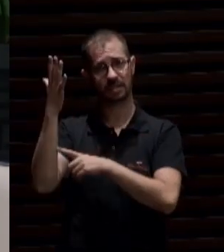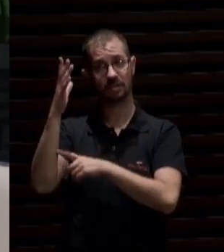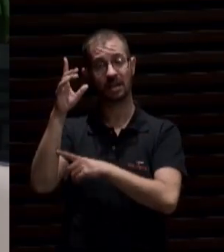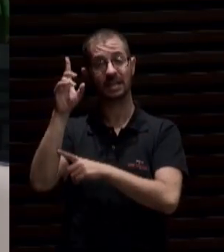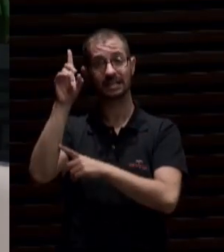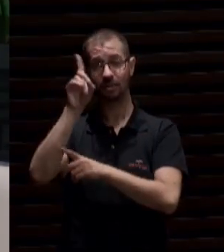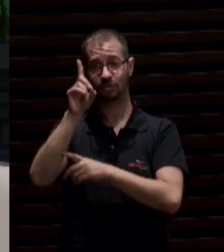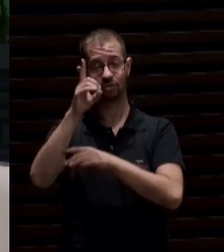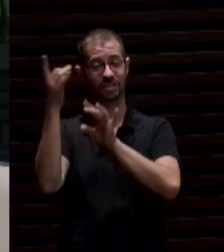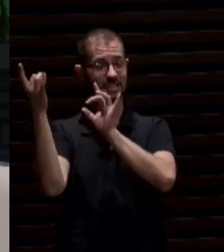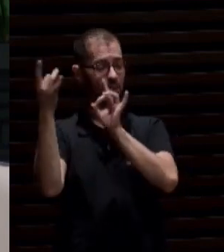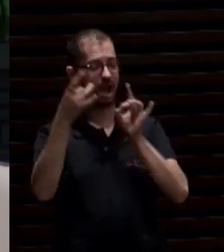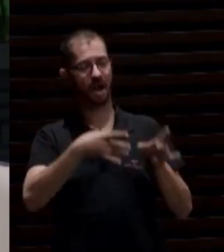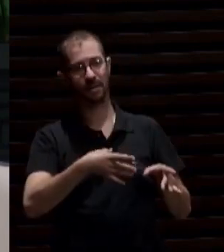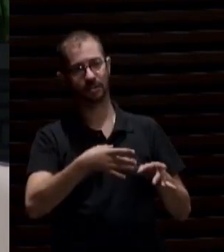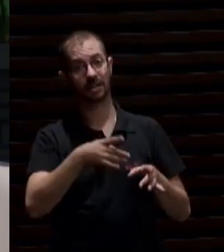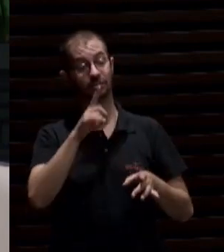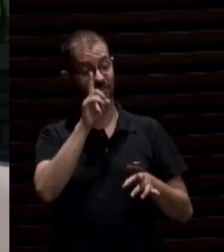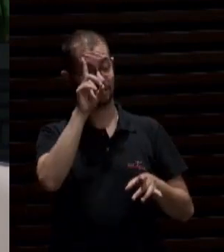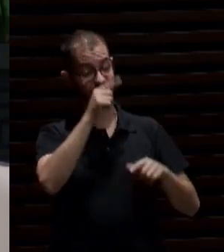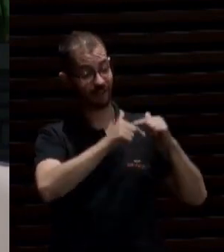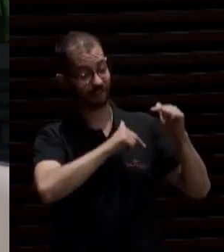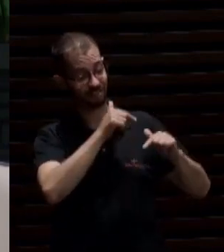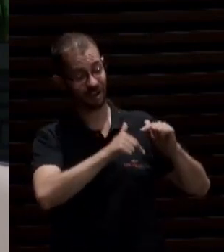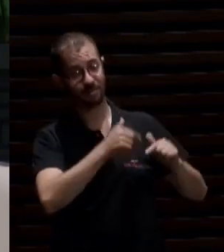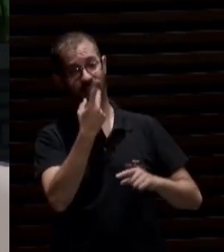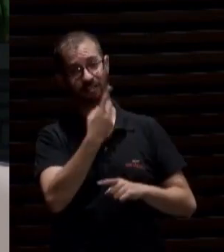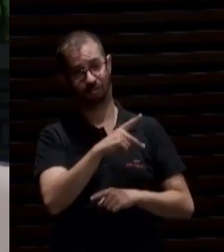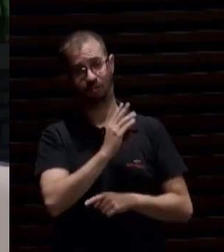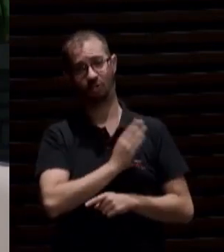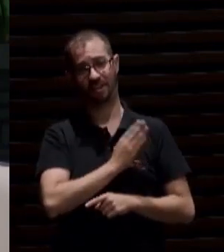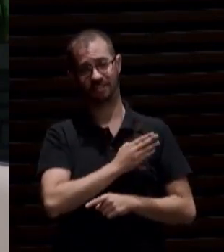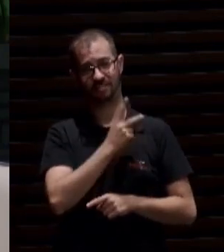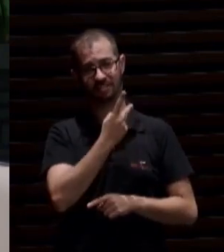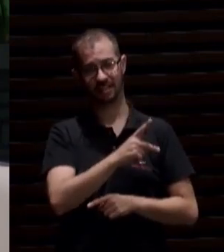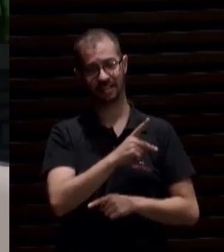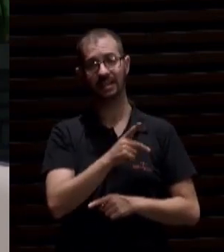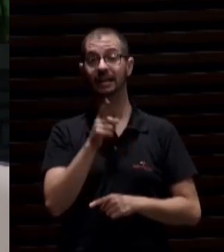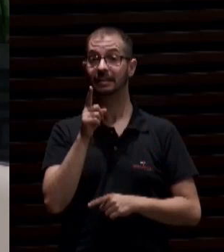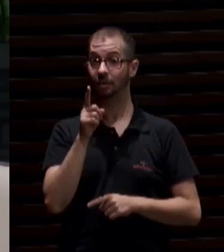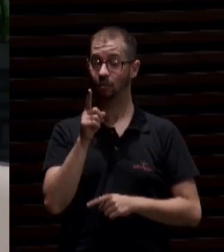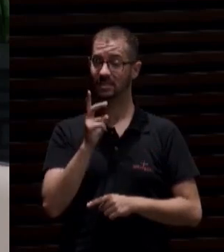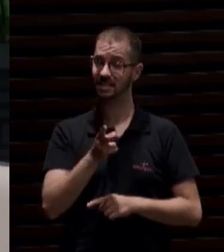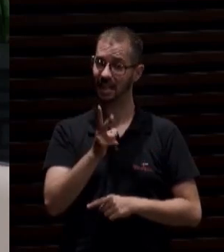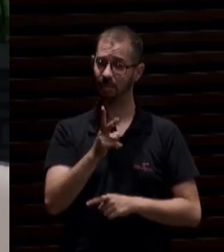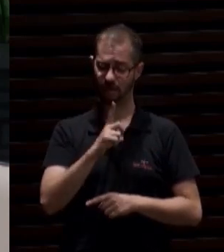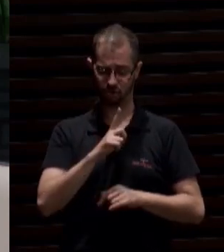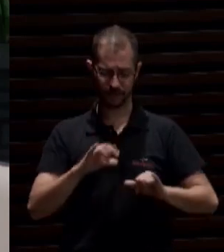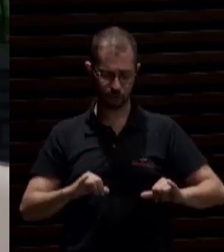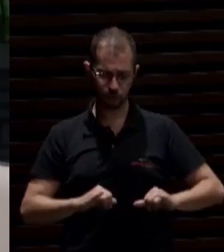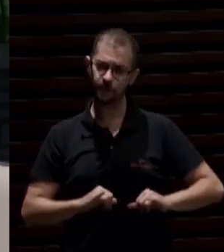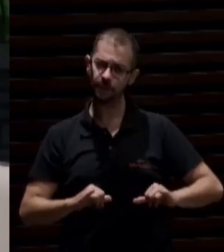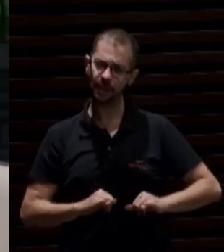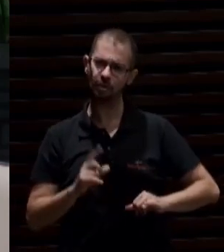Senhor. E ele estava sendo trabalhado por Deus. Então, meus irmãos, todas as vezes que passamos por sofrimento, que